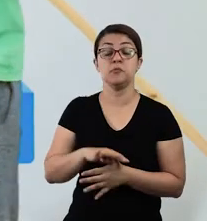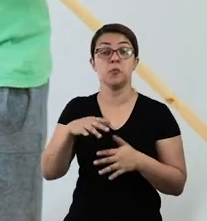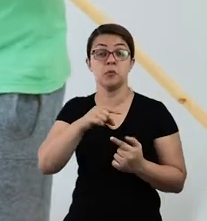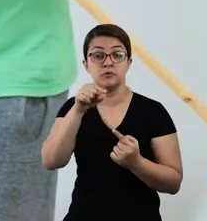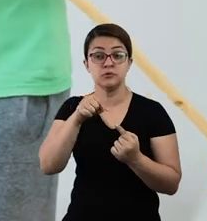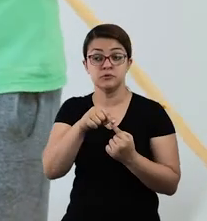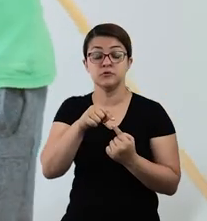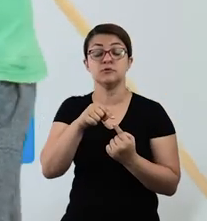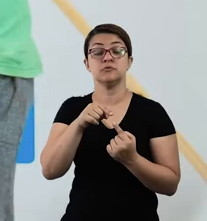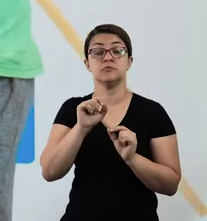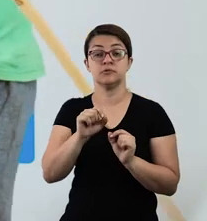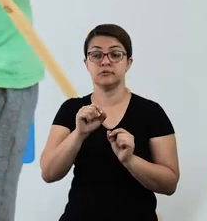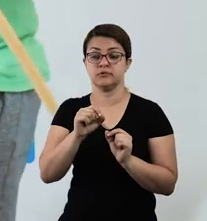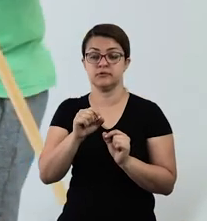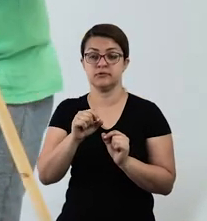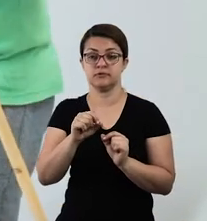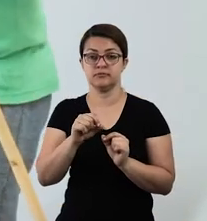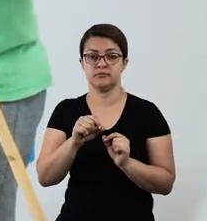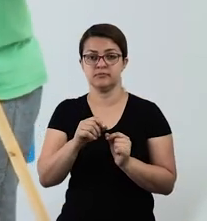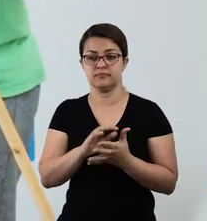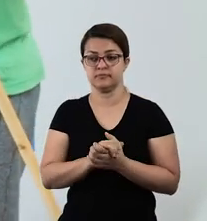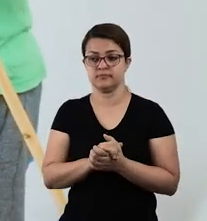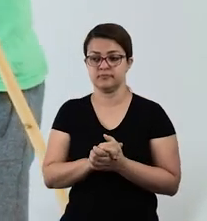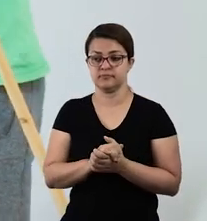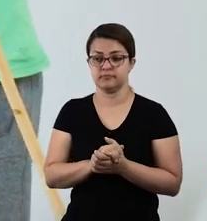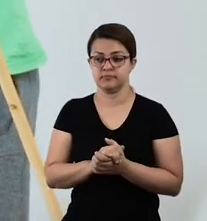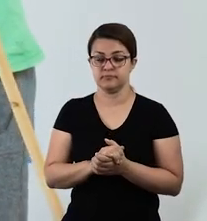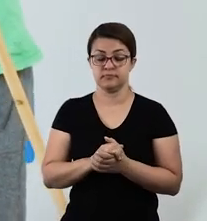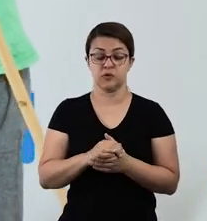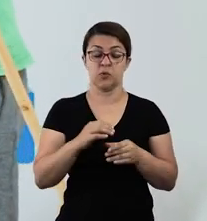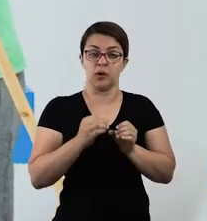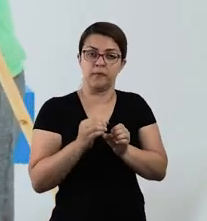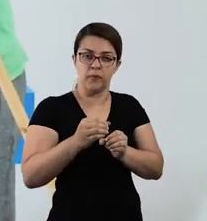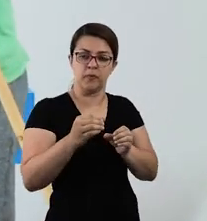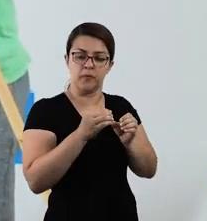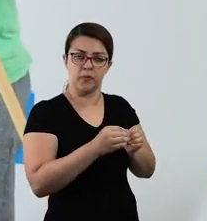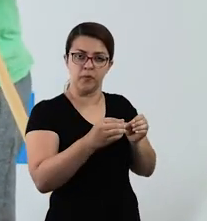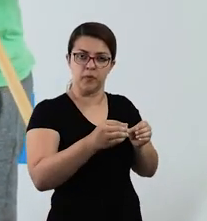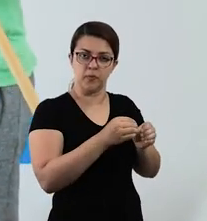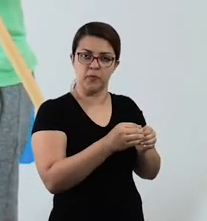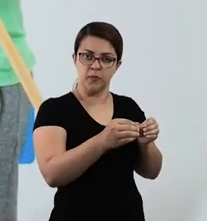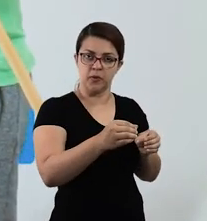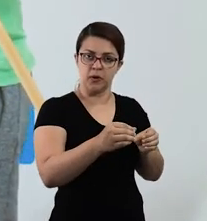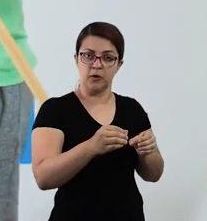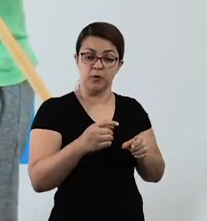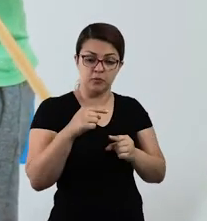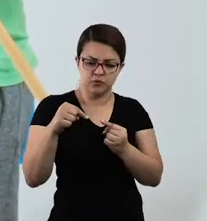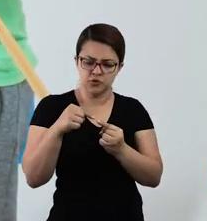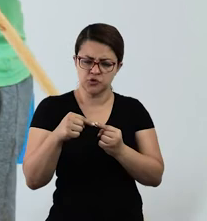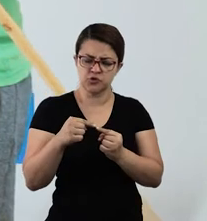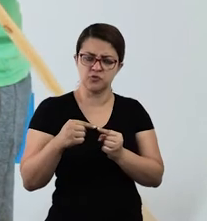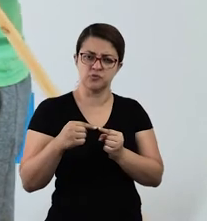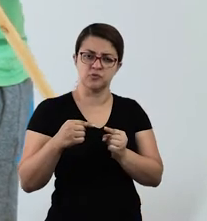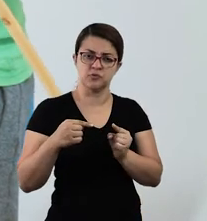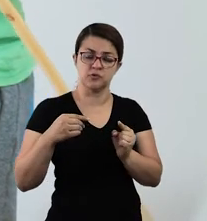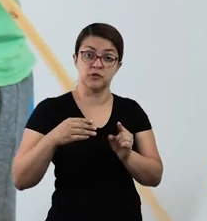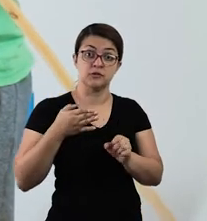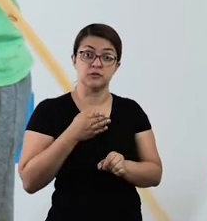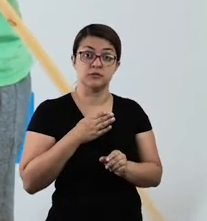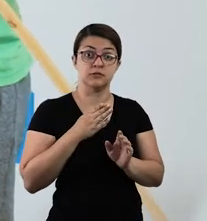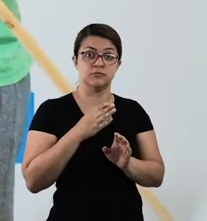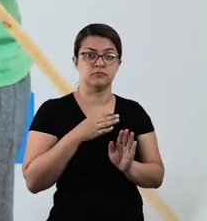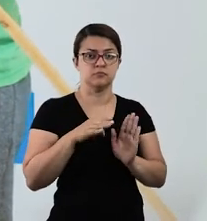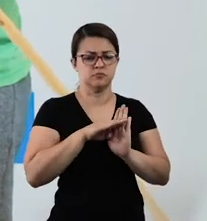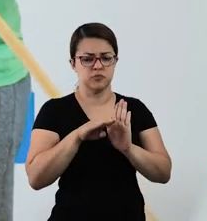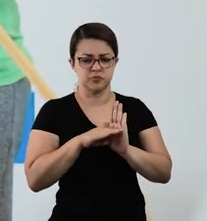derrubar por etapas, tá? Cada material que tá ali. Só que cada um vai ter um objetivo e não pode derrubar